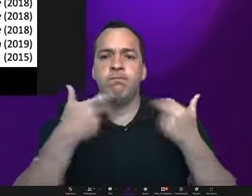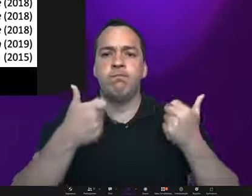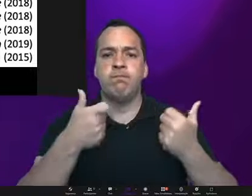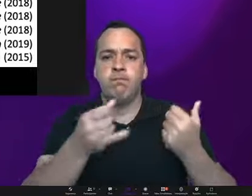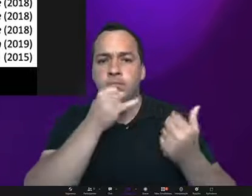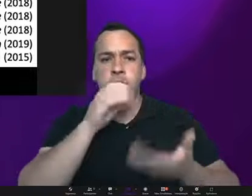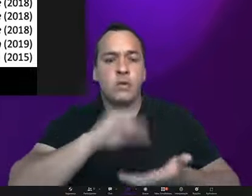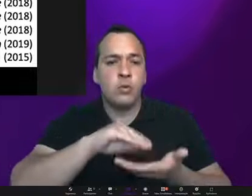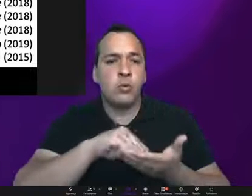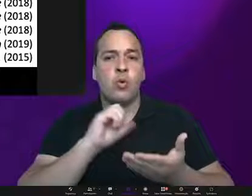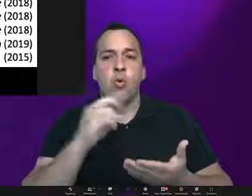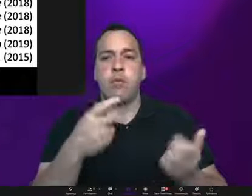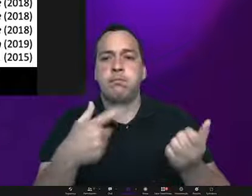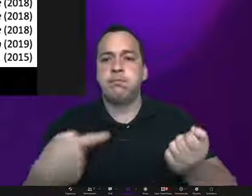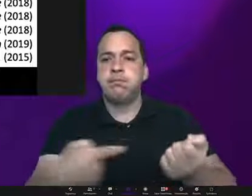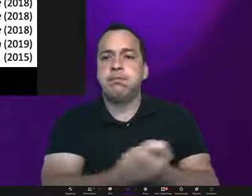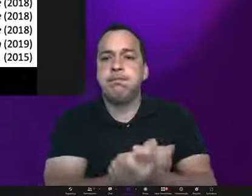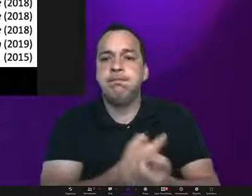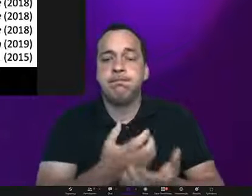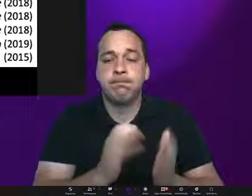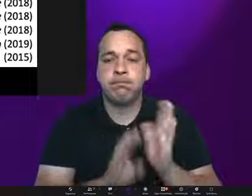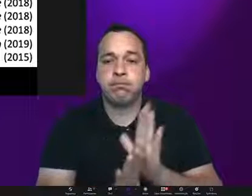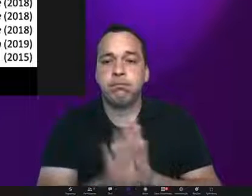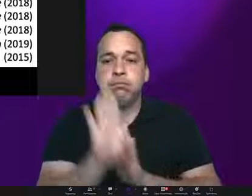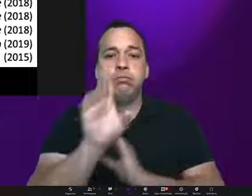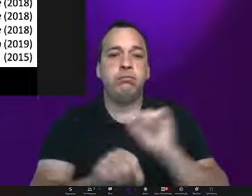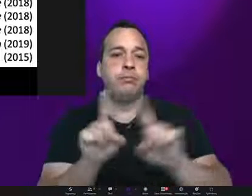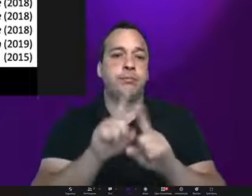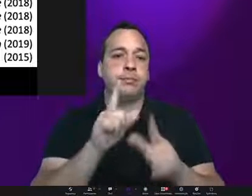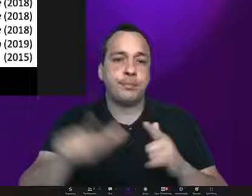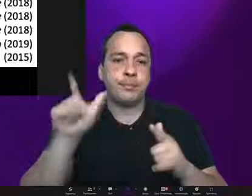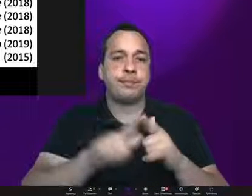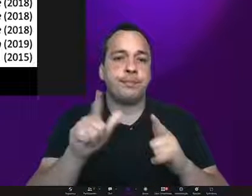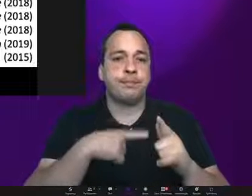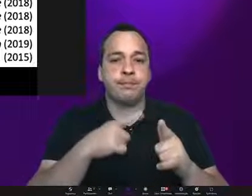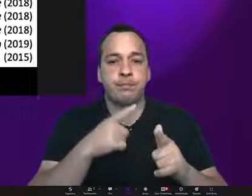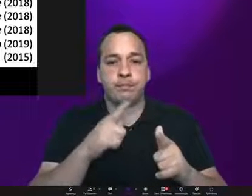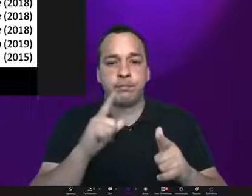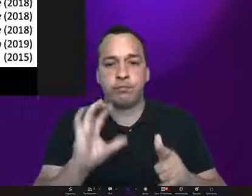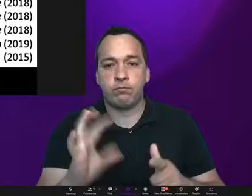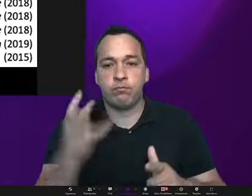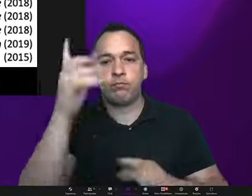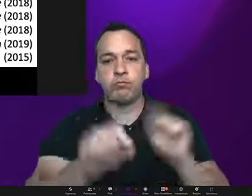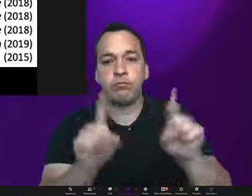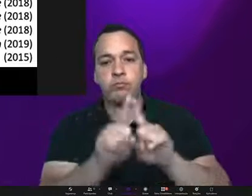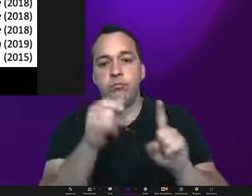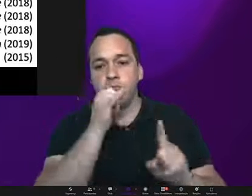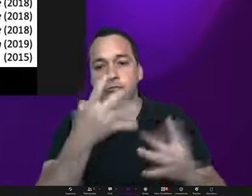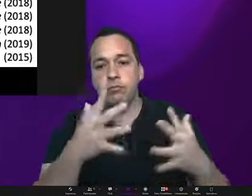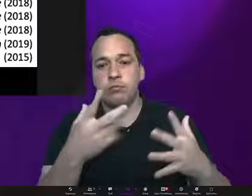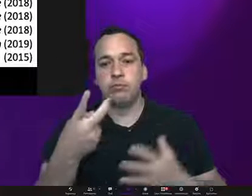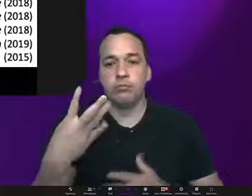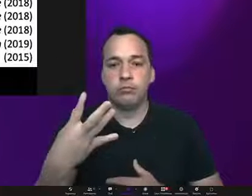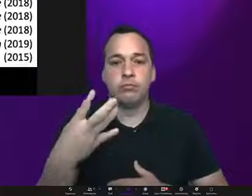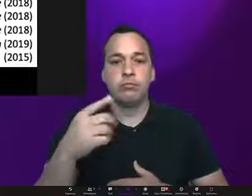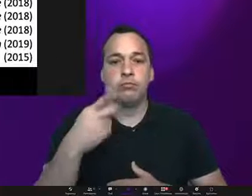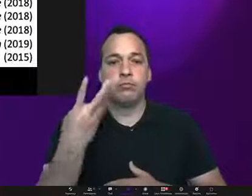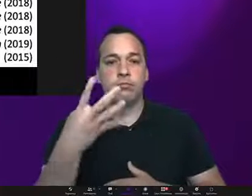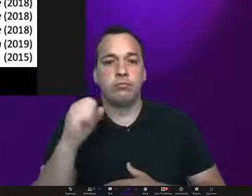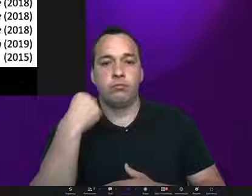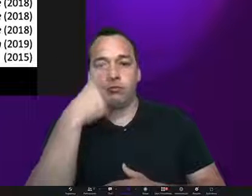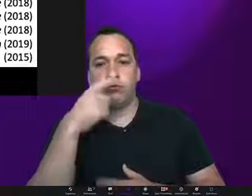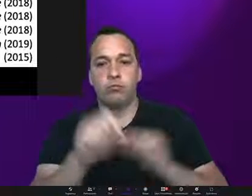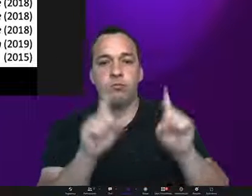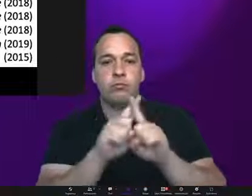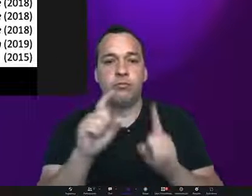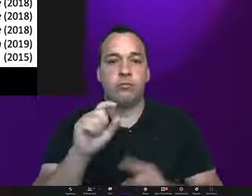o excesso de fluidos é associada a pior desfecho, né? Por exemplo, nas primeiras 24, 48 horas da sepse, se eu não tenho uma